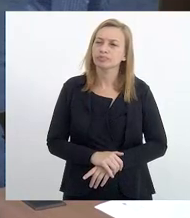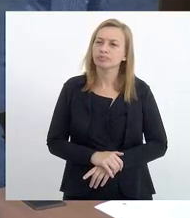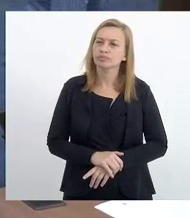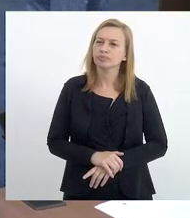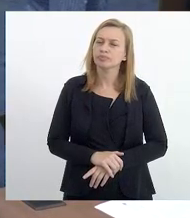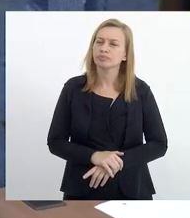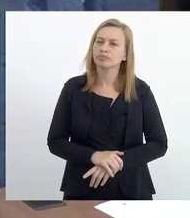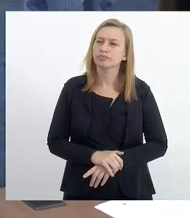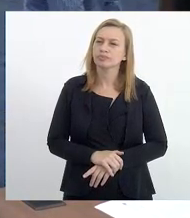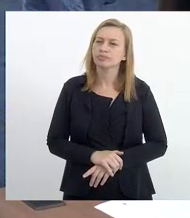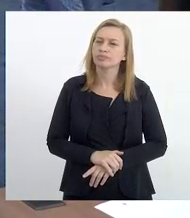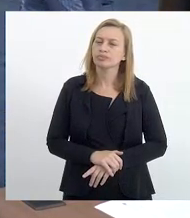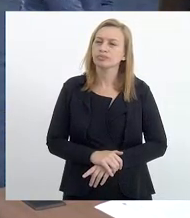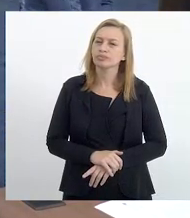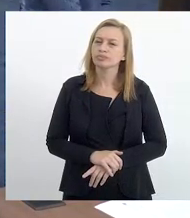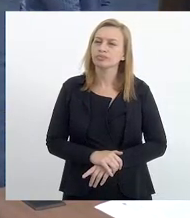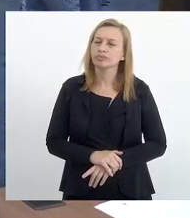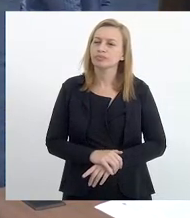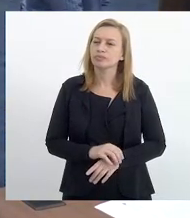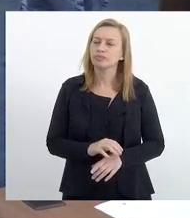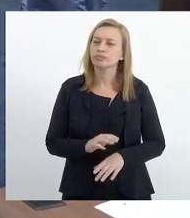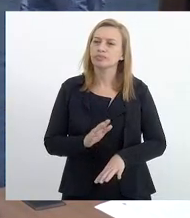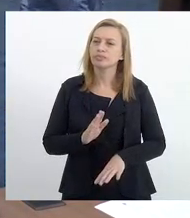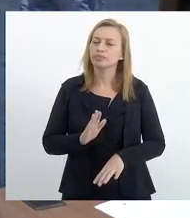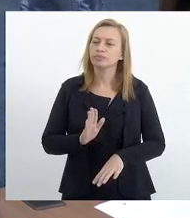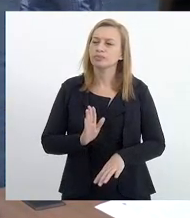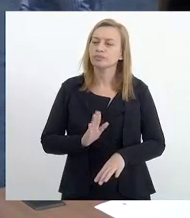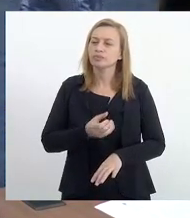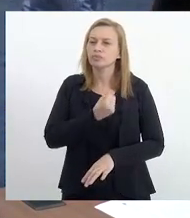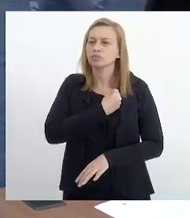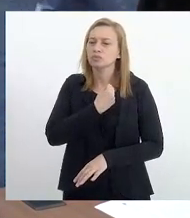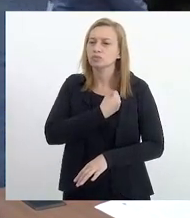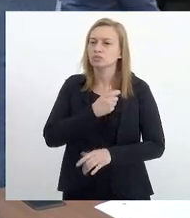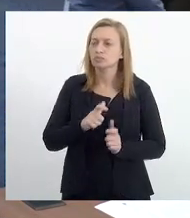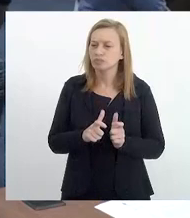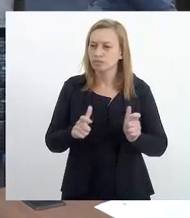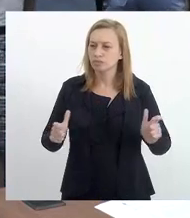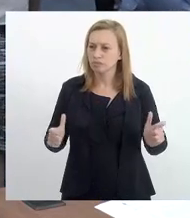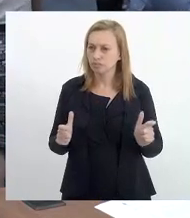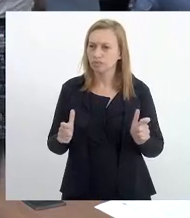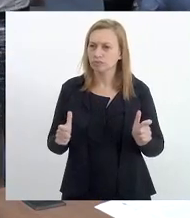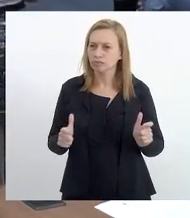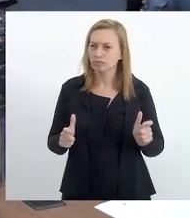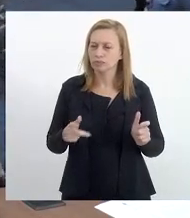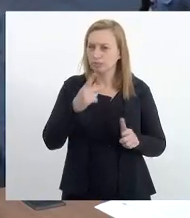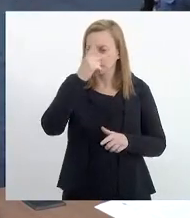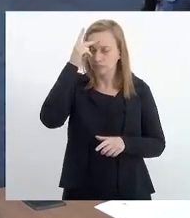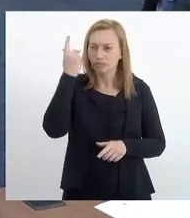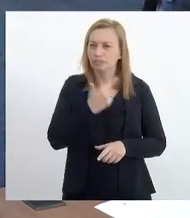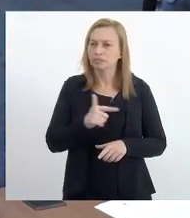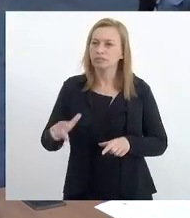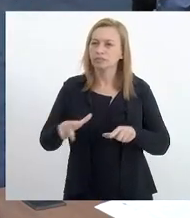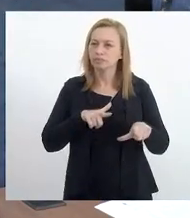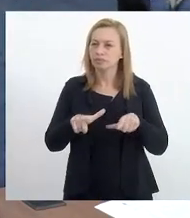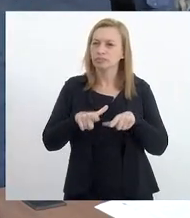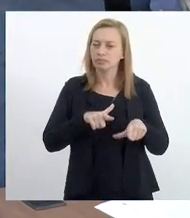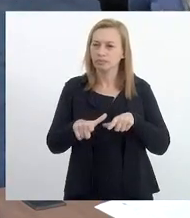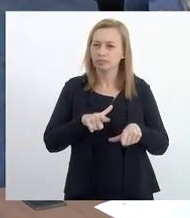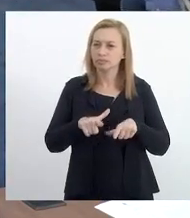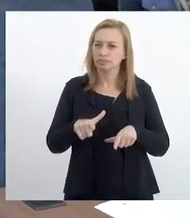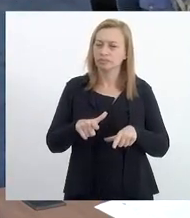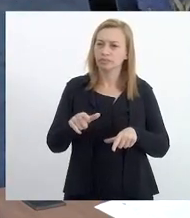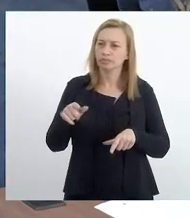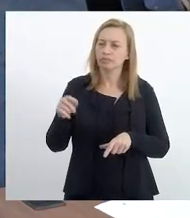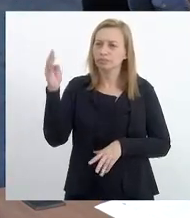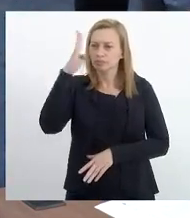desempregados tem no conjunto dos estados do Brasil. São mais de 70% dos desempregados do Brasil aqui